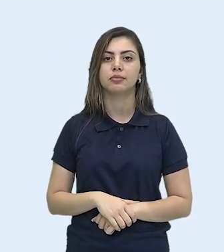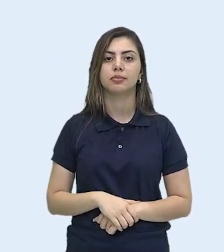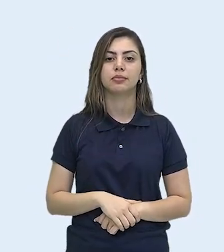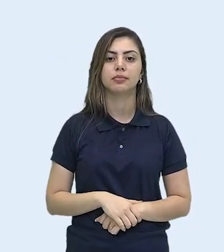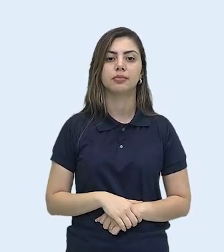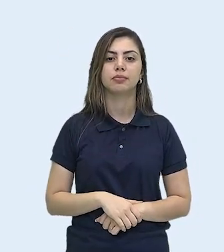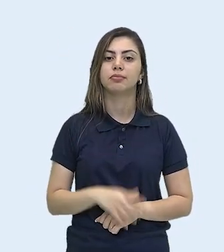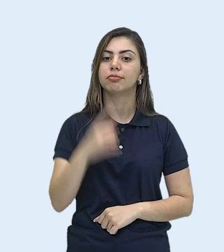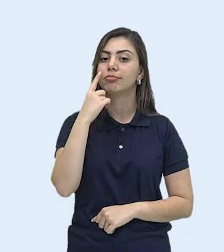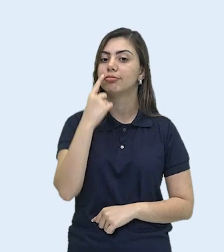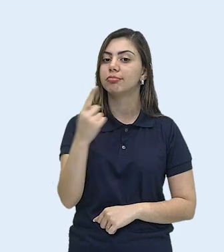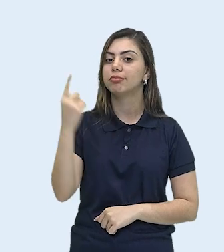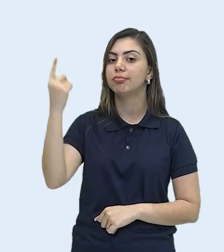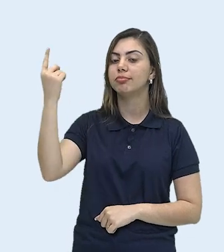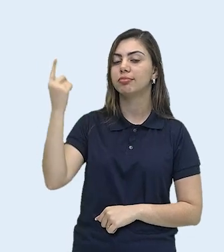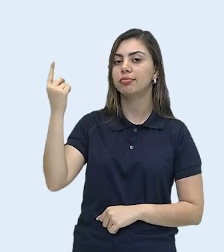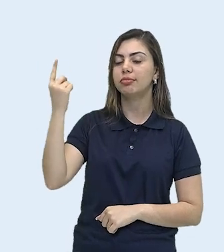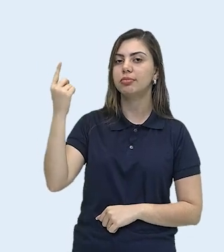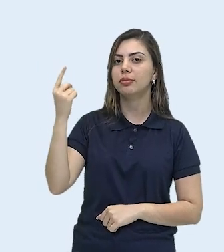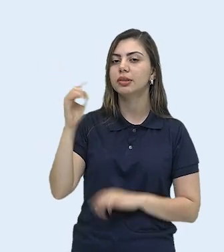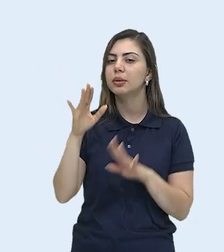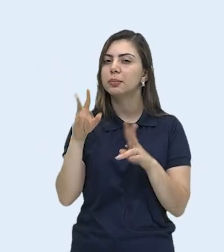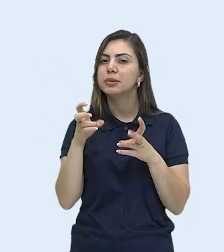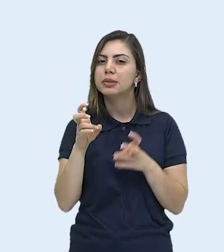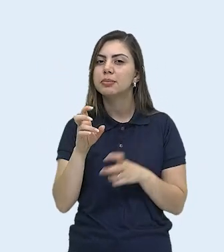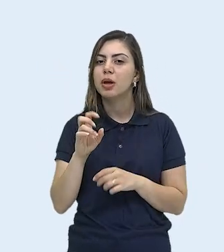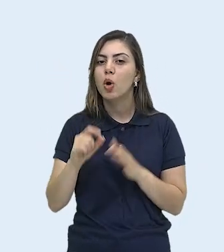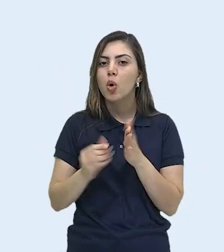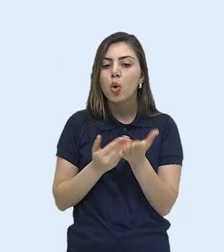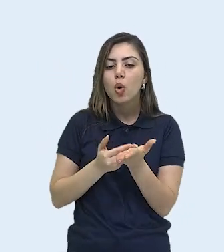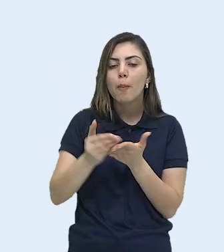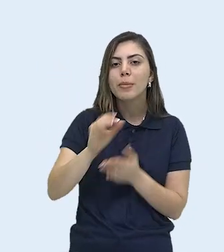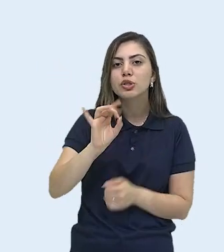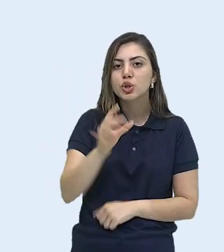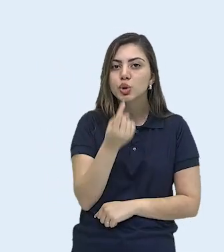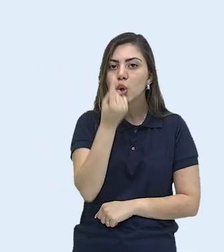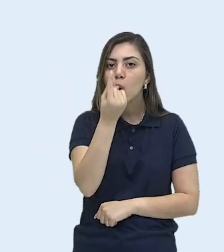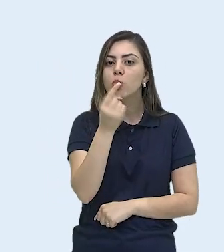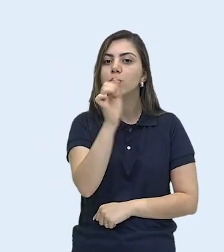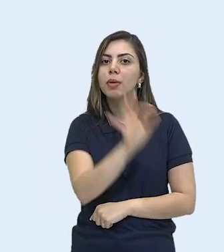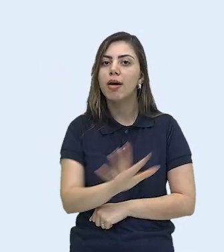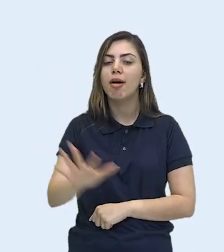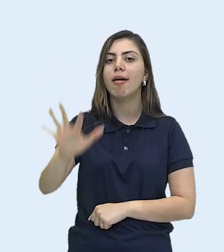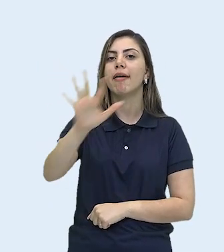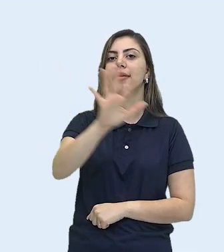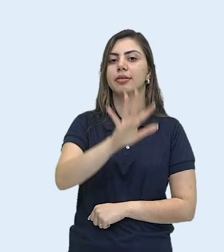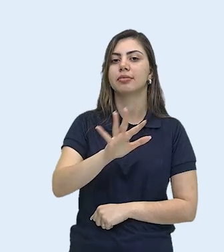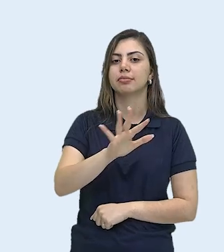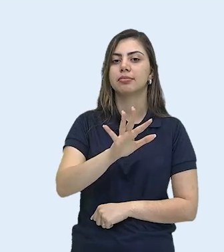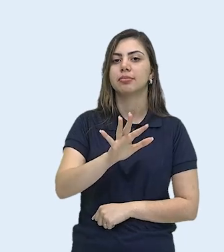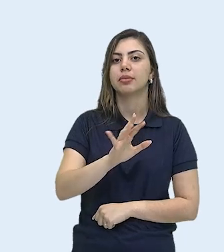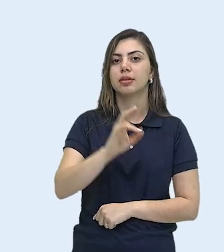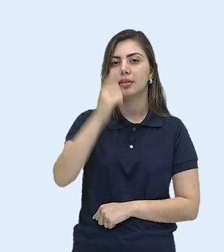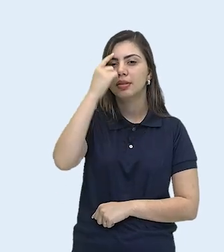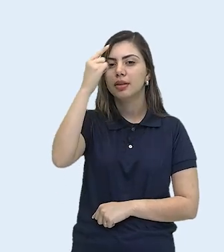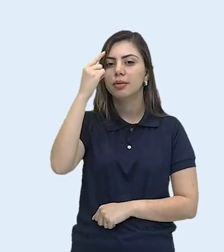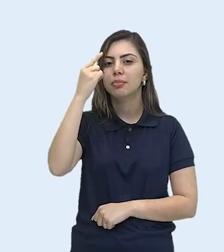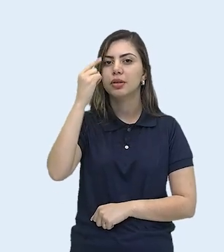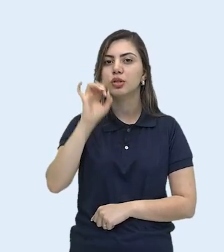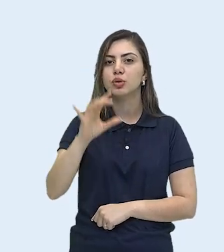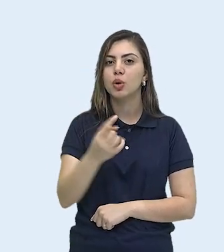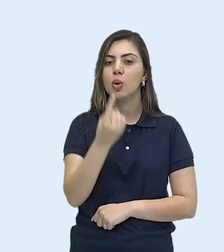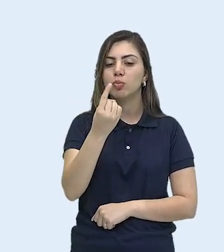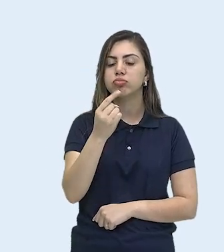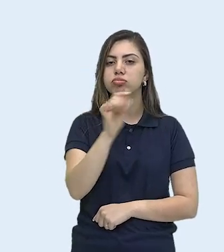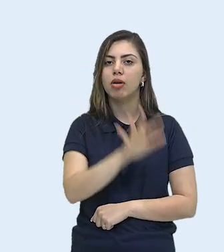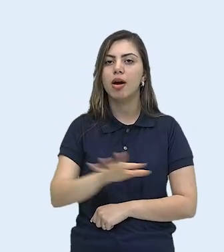verifica inicialmente que havia um único continente, o continente Pangeia,